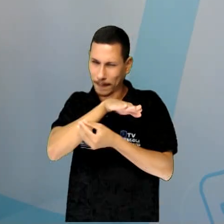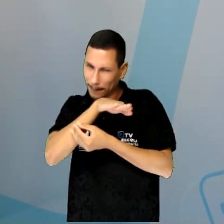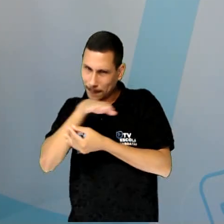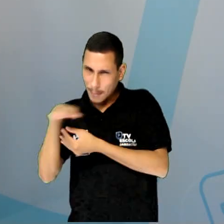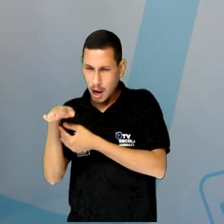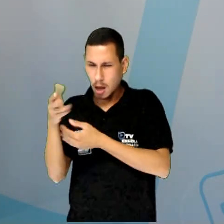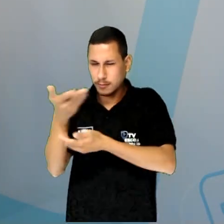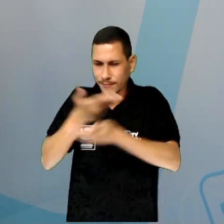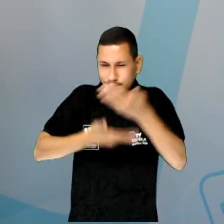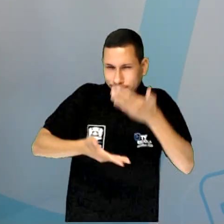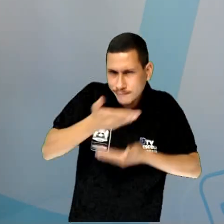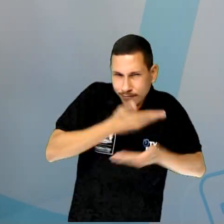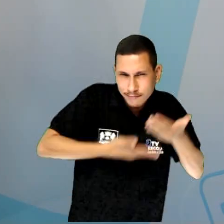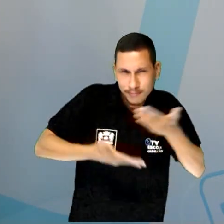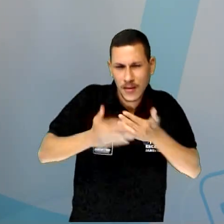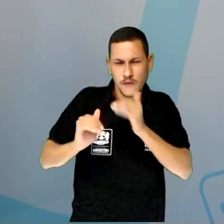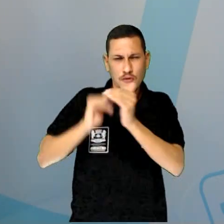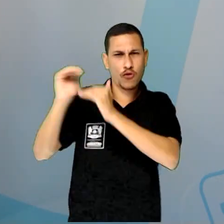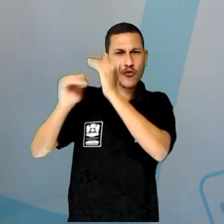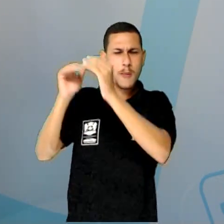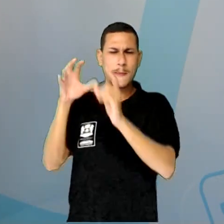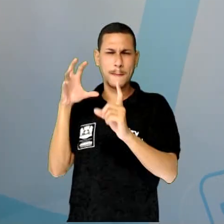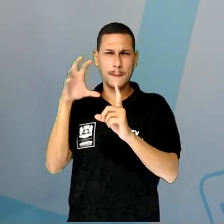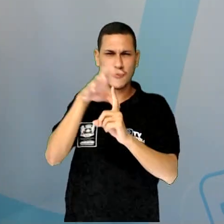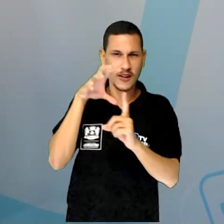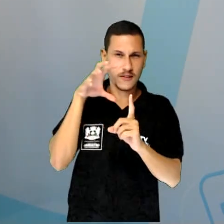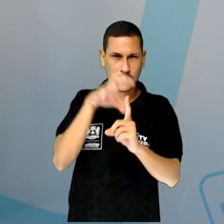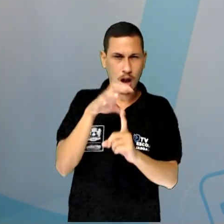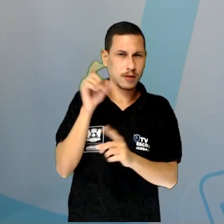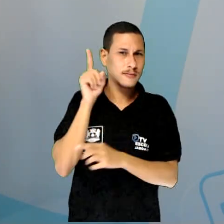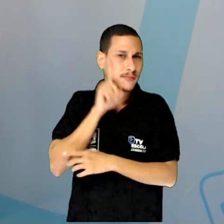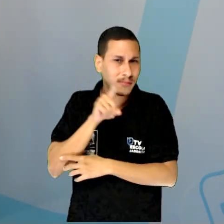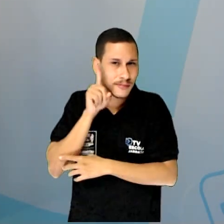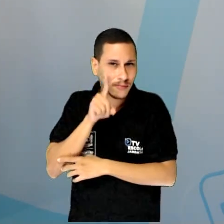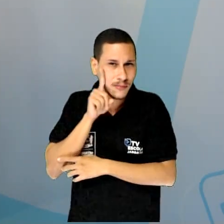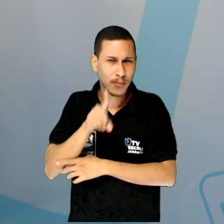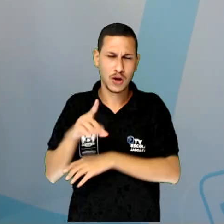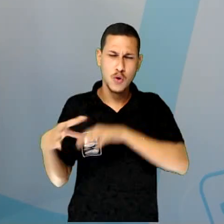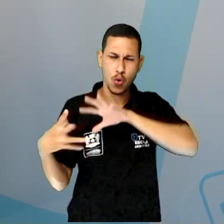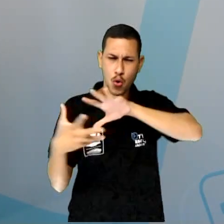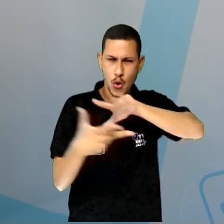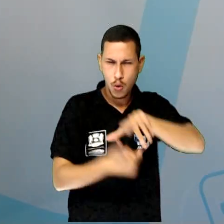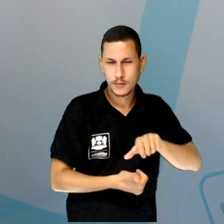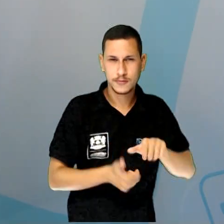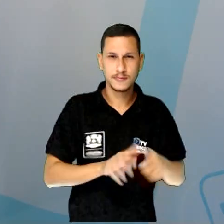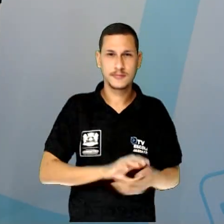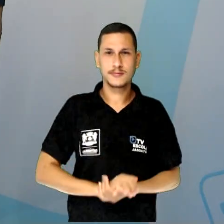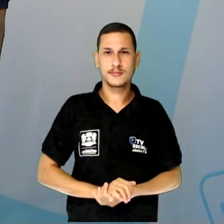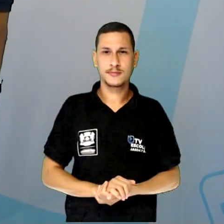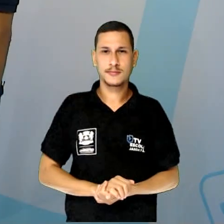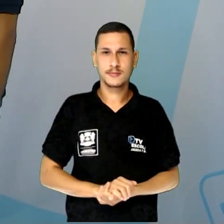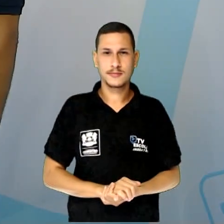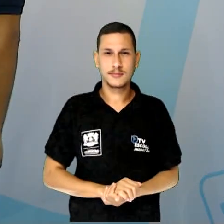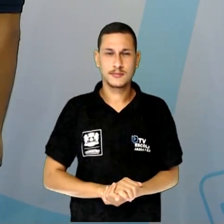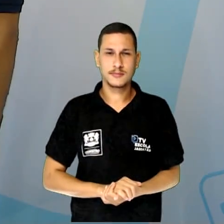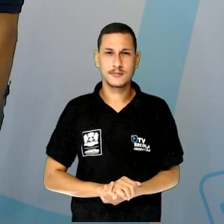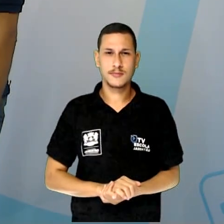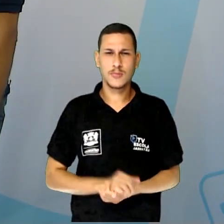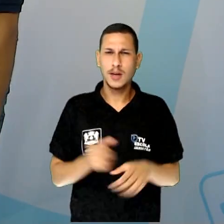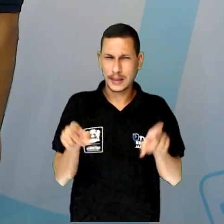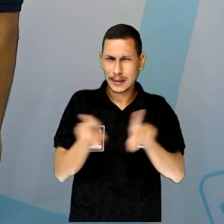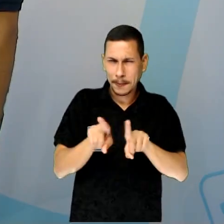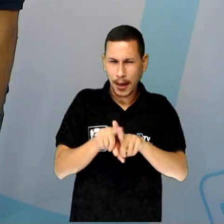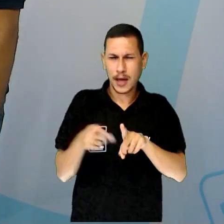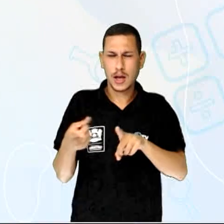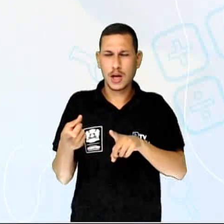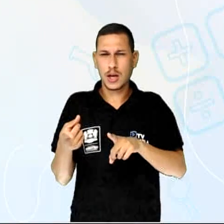esse desenvolvimento e essa influência americana sobre o restante do mundo. Mas vamos ter também a logística